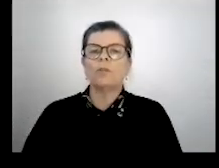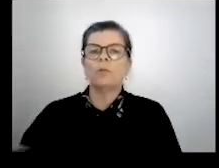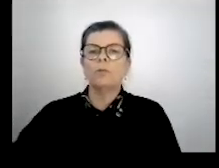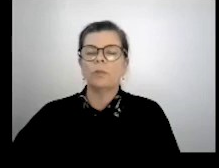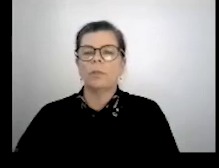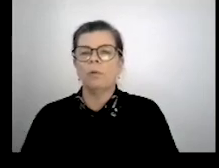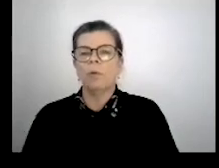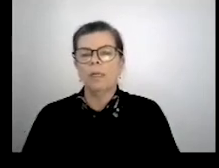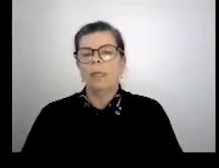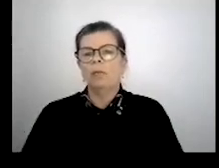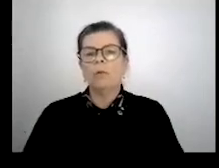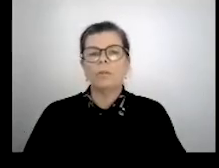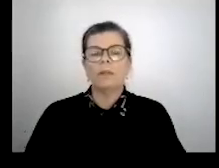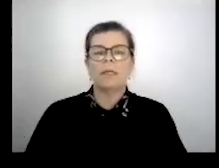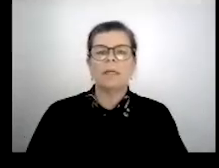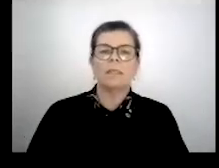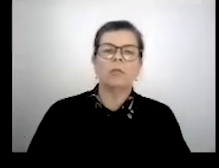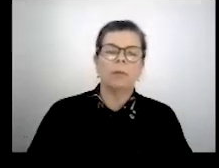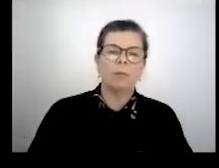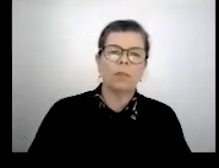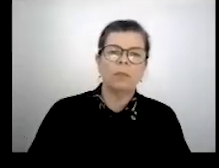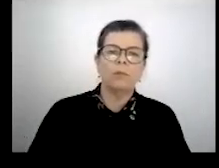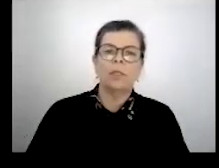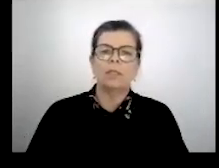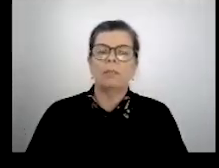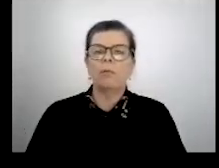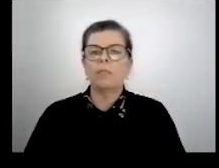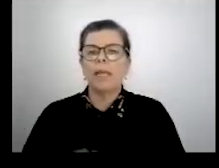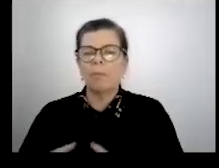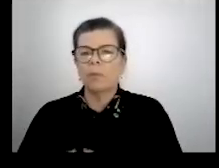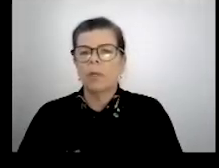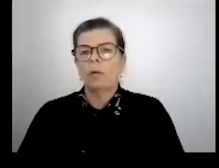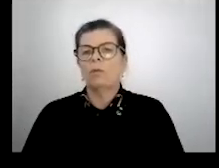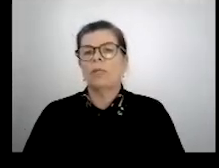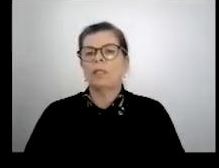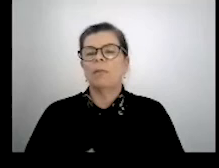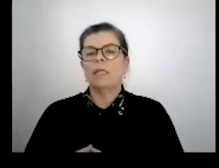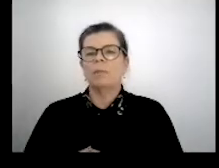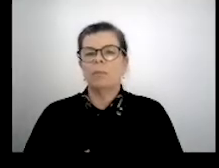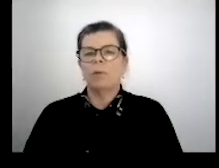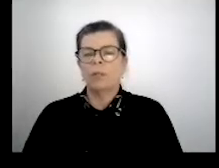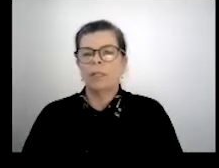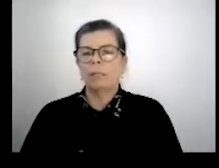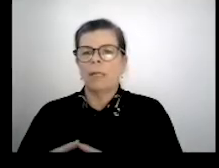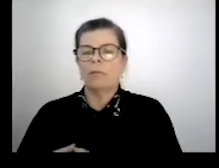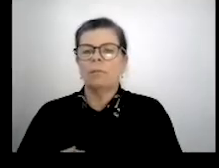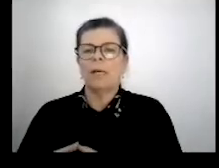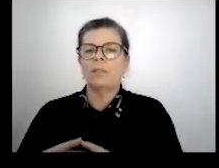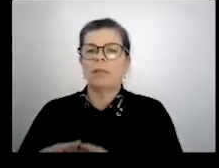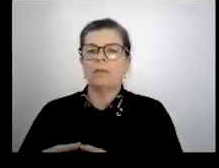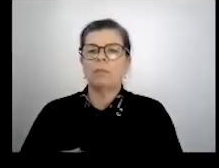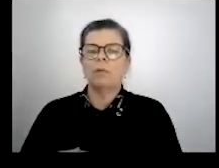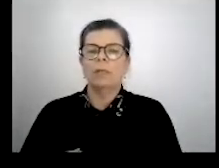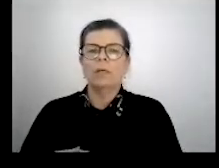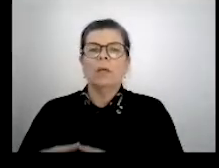o bloco cirúrgico simulou todos os pacientes que tinham ido para bloco cirúrgico, ele simulou os tempos, ou seja, mesmo depois de ter terminado o simulado,